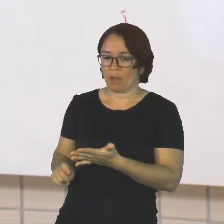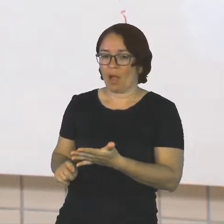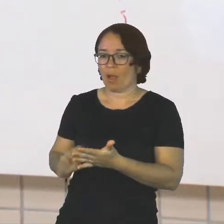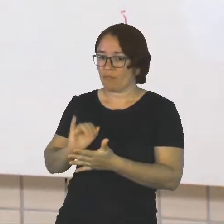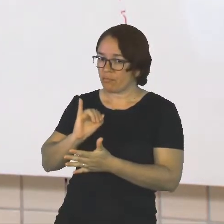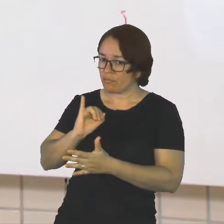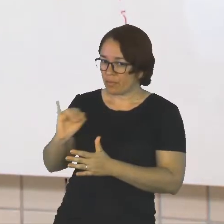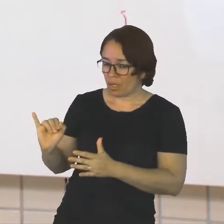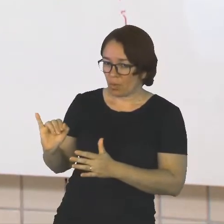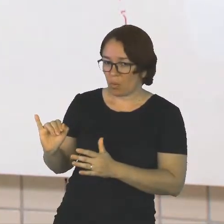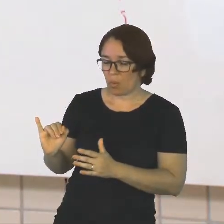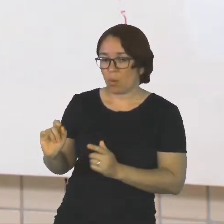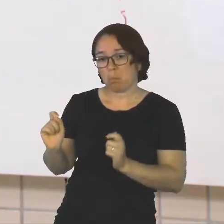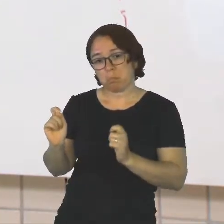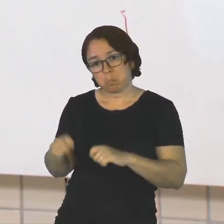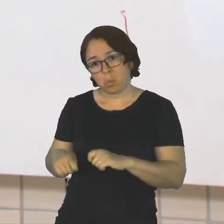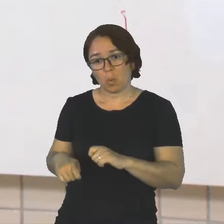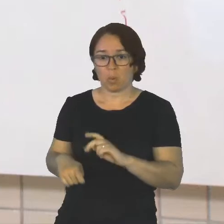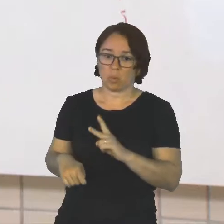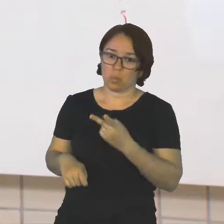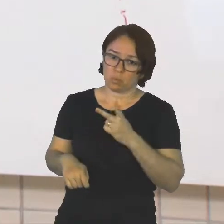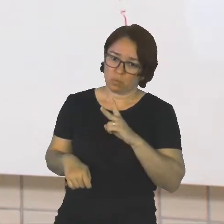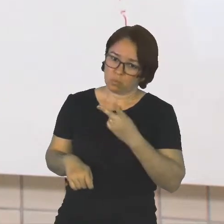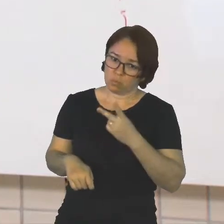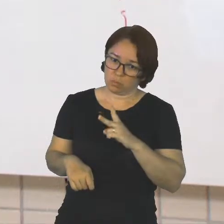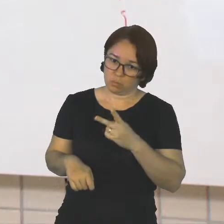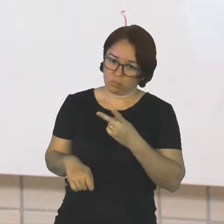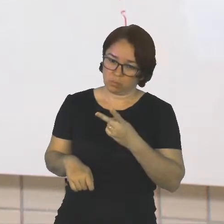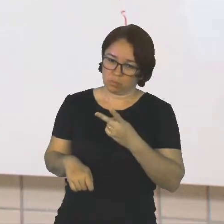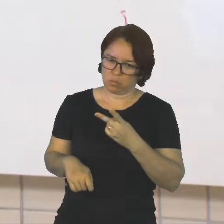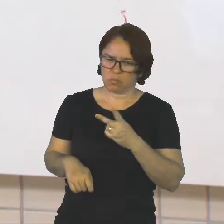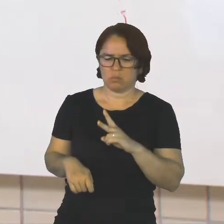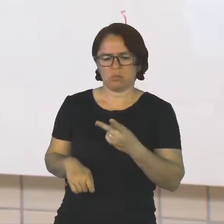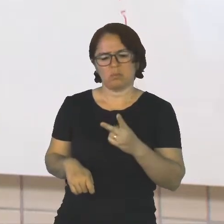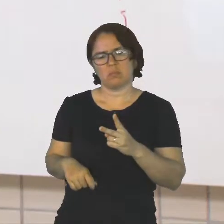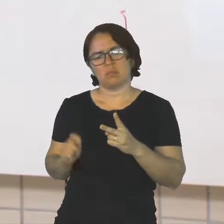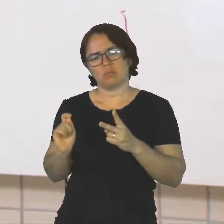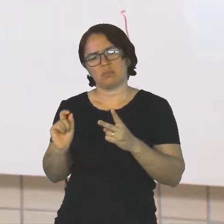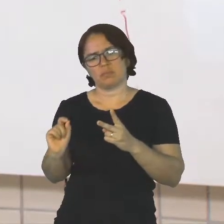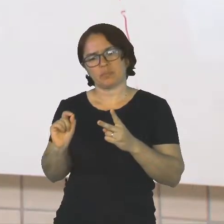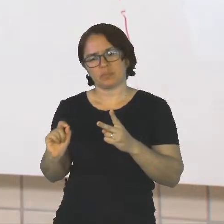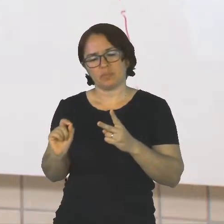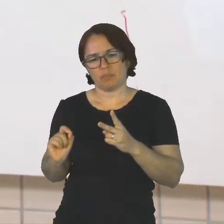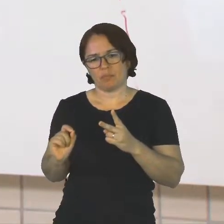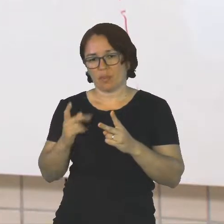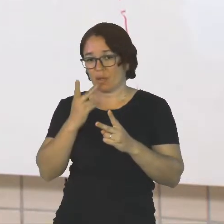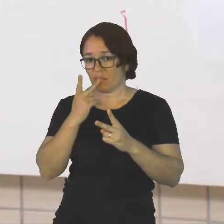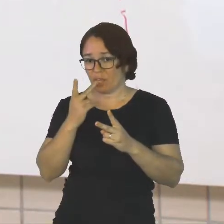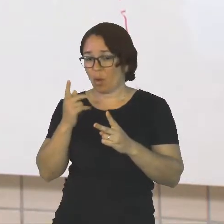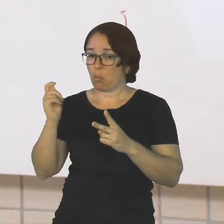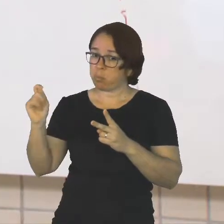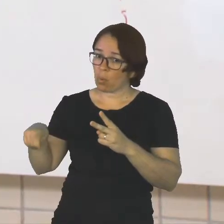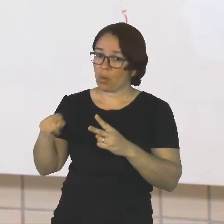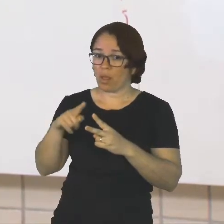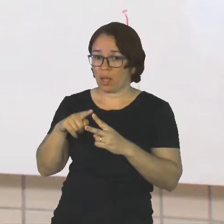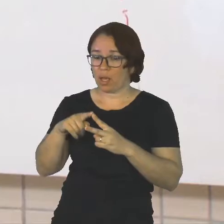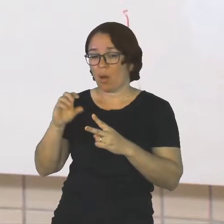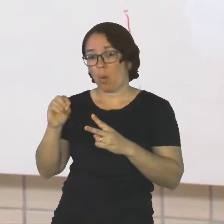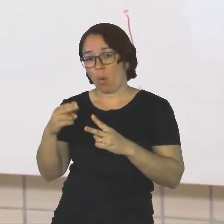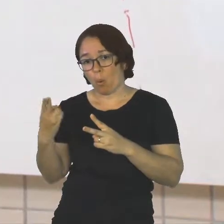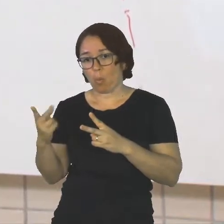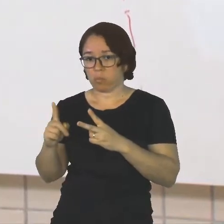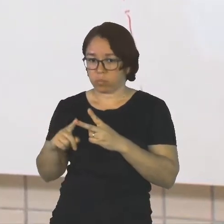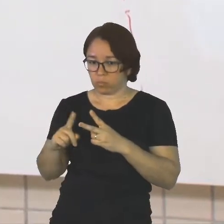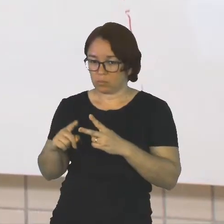empresa. Quais foram elas? O cliente ele ofereceu 2 possibilidades: